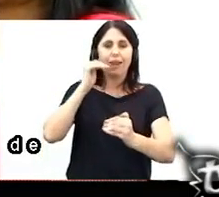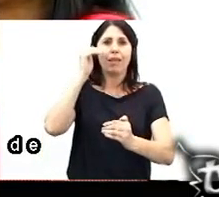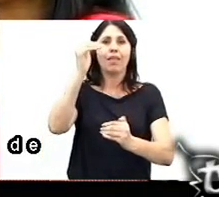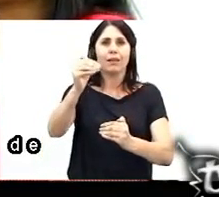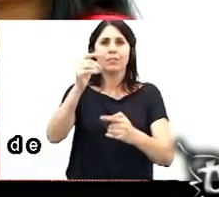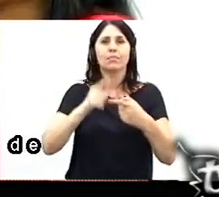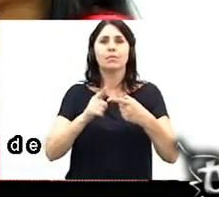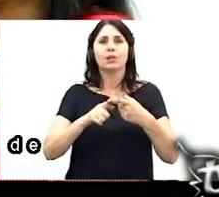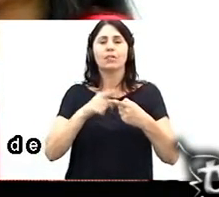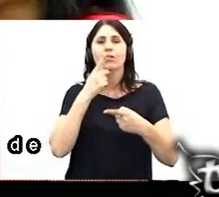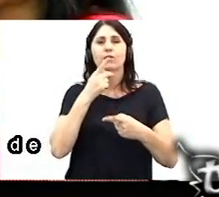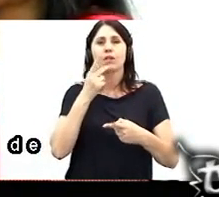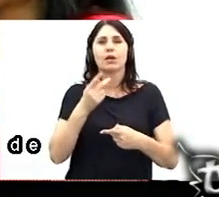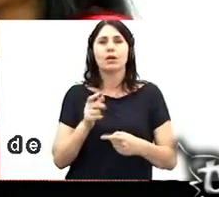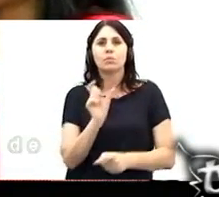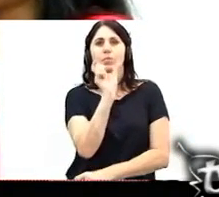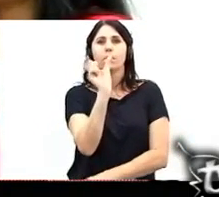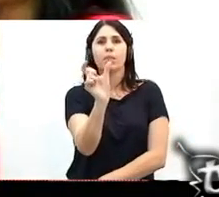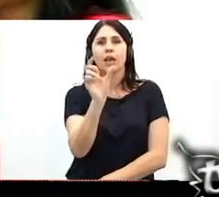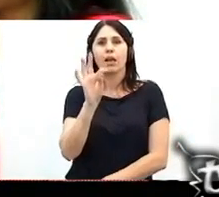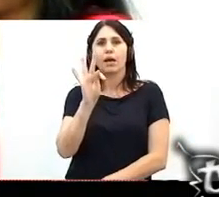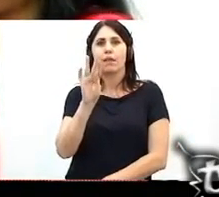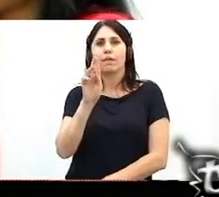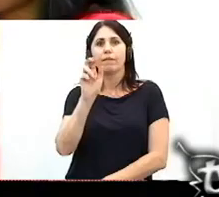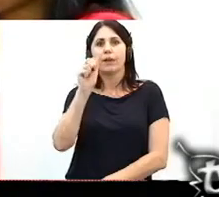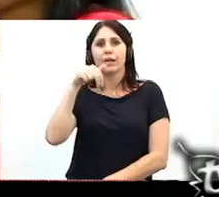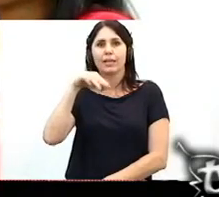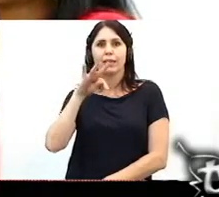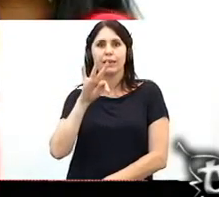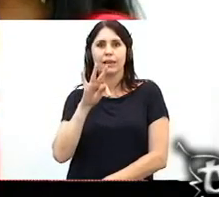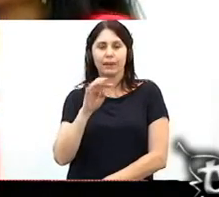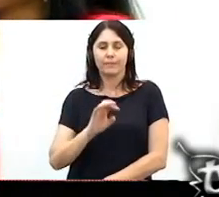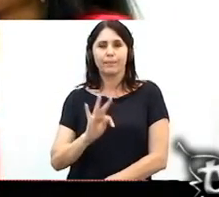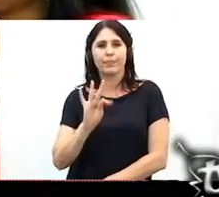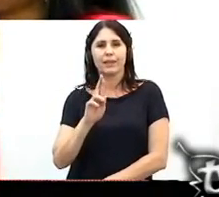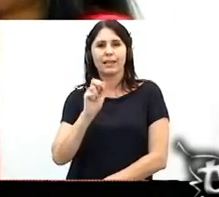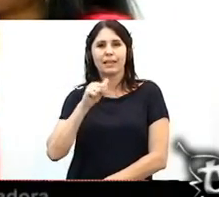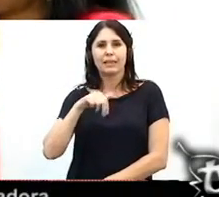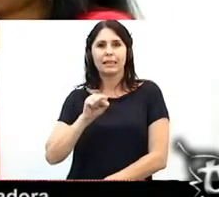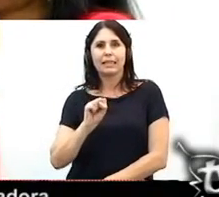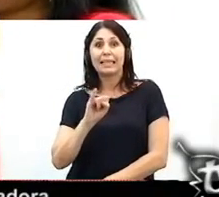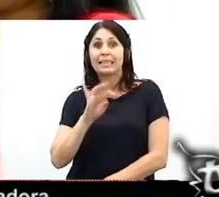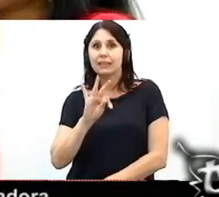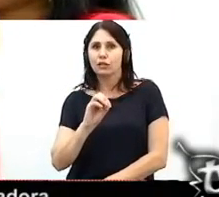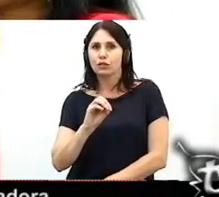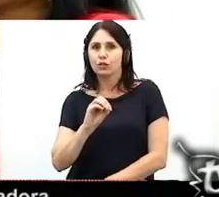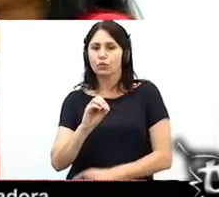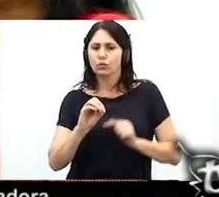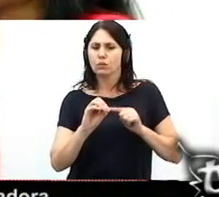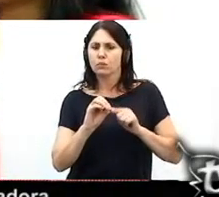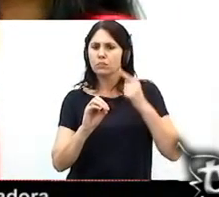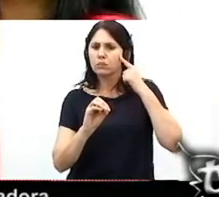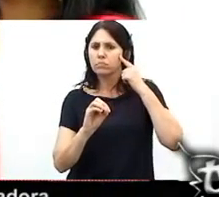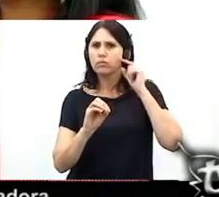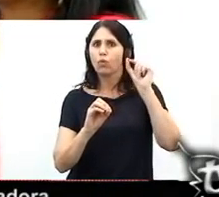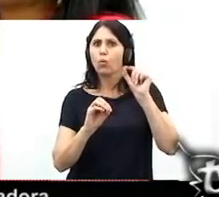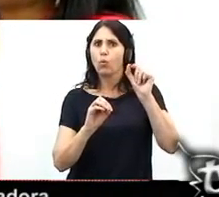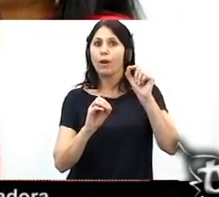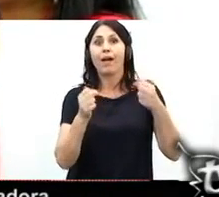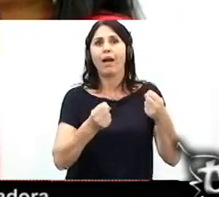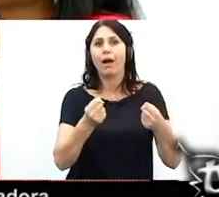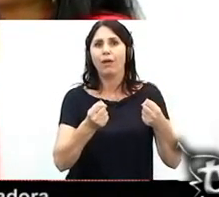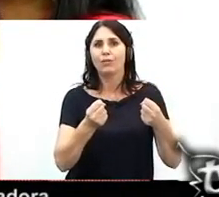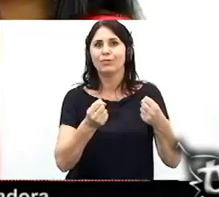cidade, ao direito à cidade, né? Então, essa questão da mobilidade urbana, ela vai muito além das questões